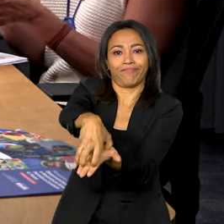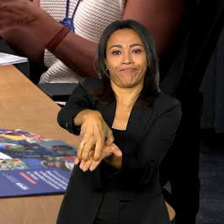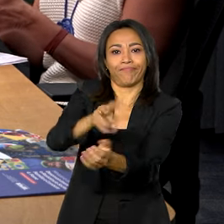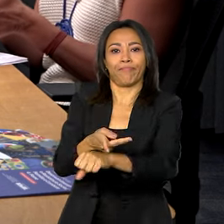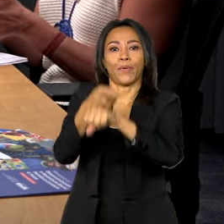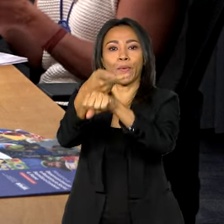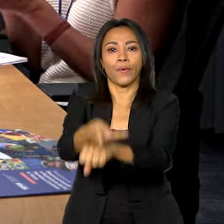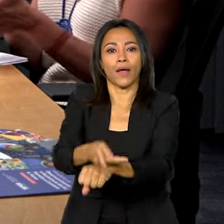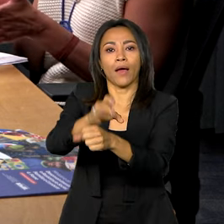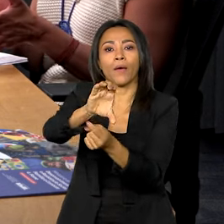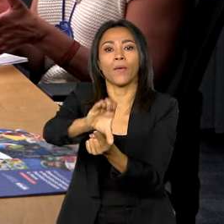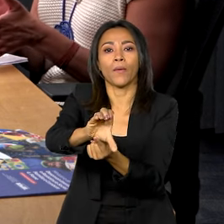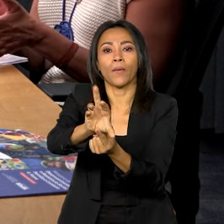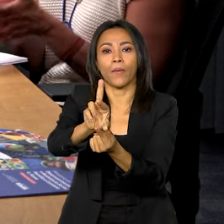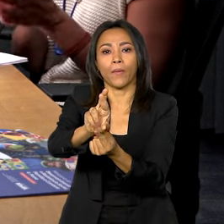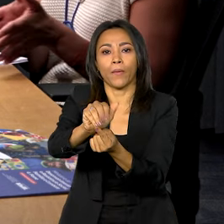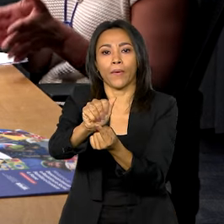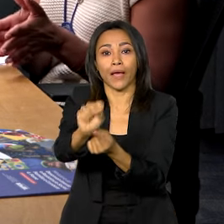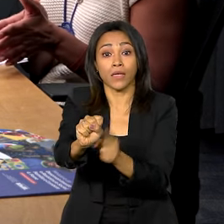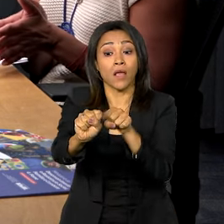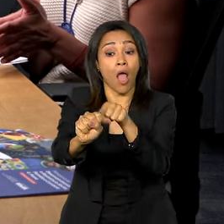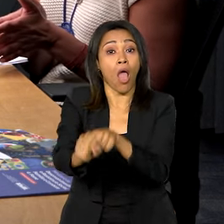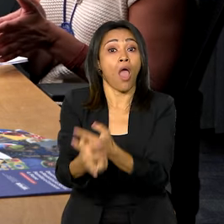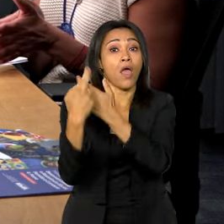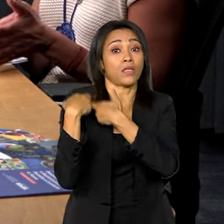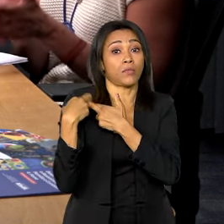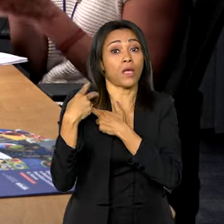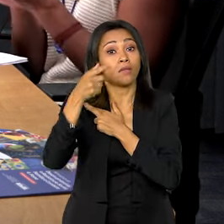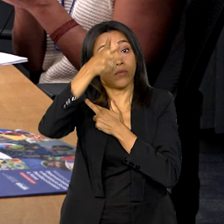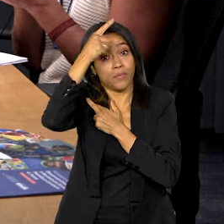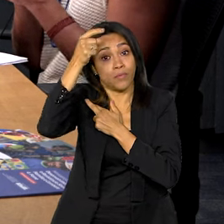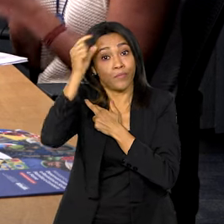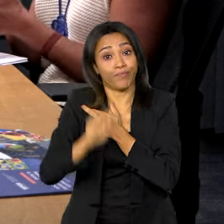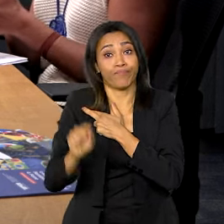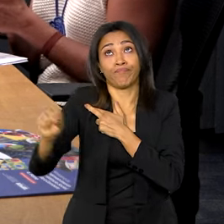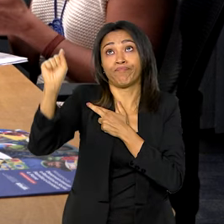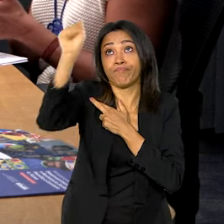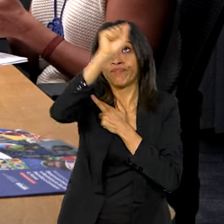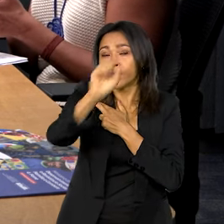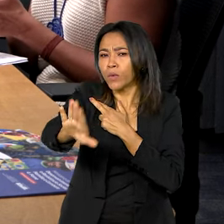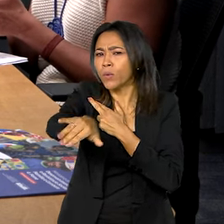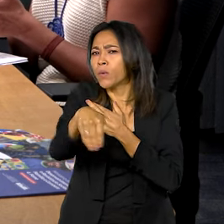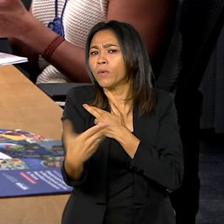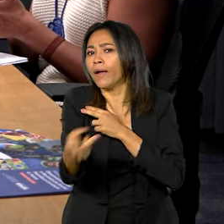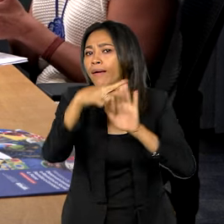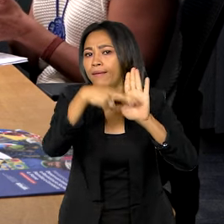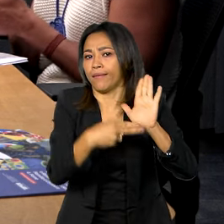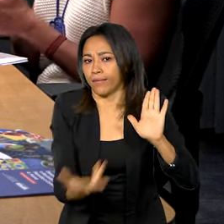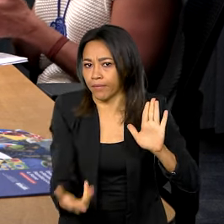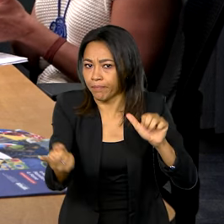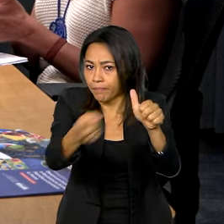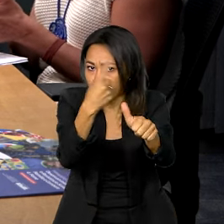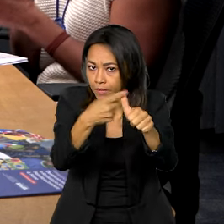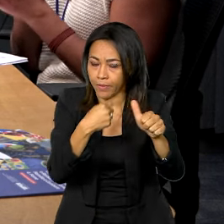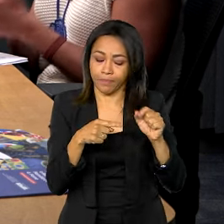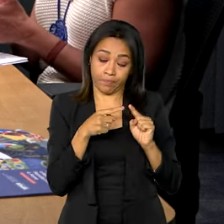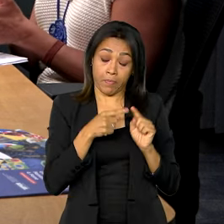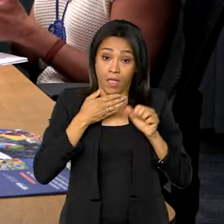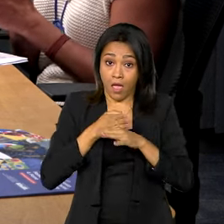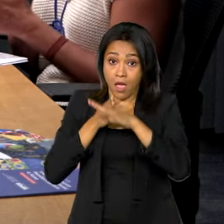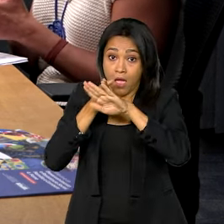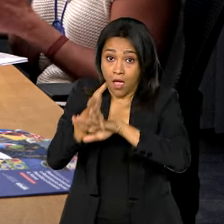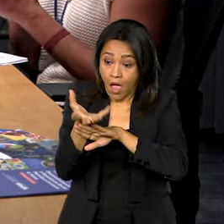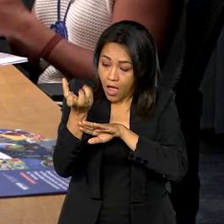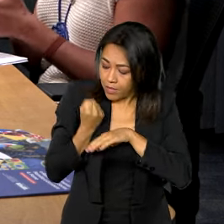fica em cada município e que é responsabilidade das prefeituras municipais Então qual é a regra do do programa primeiro ponto para